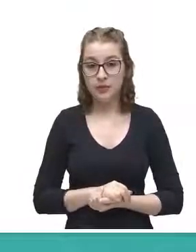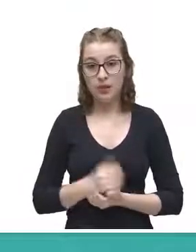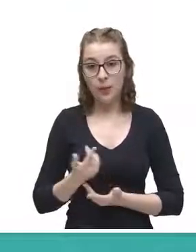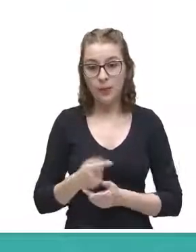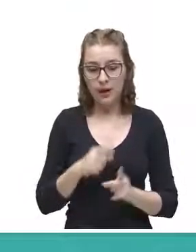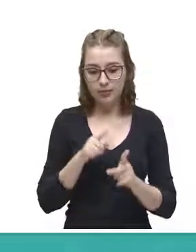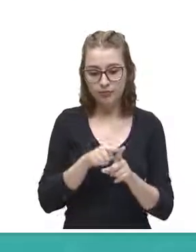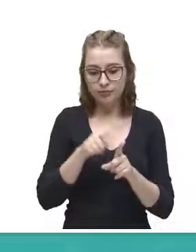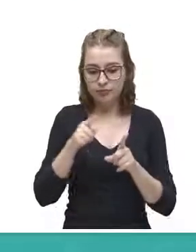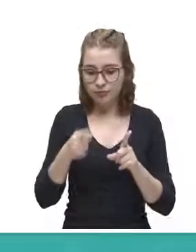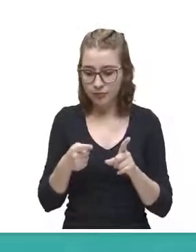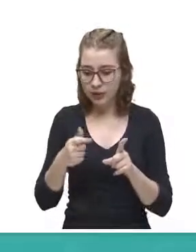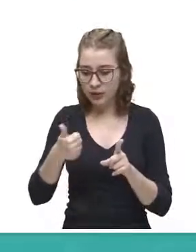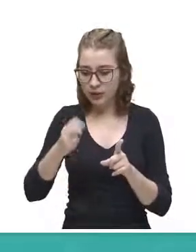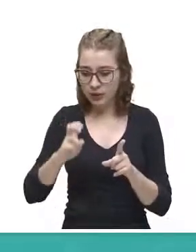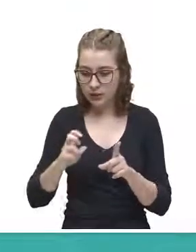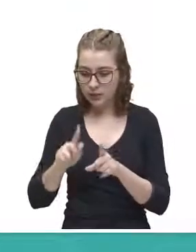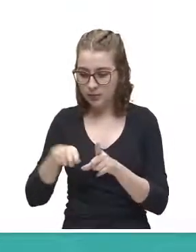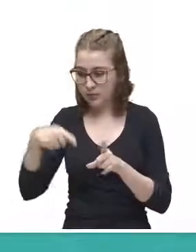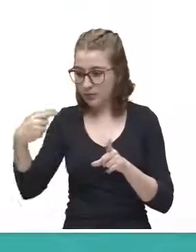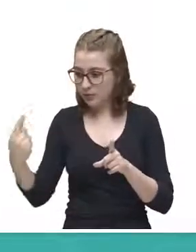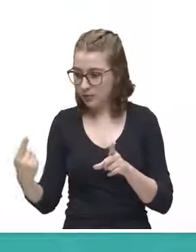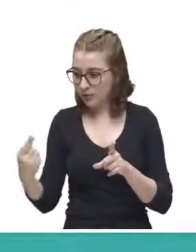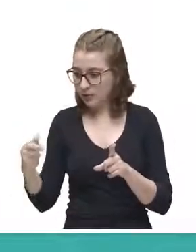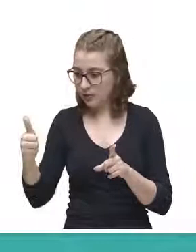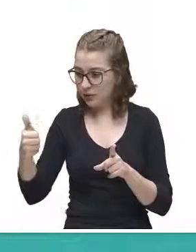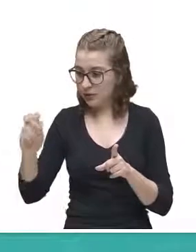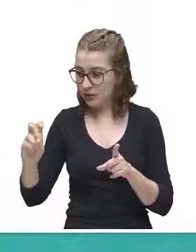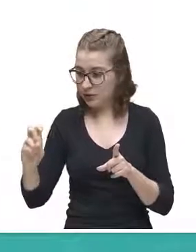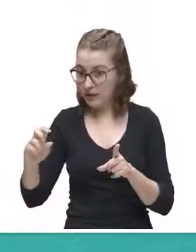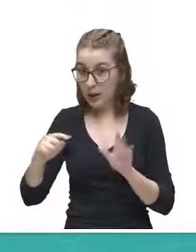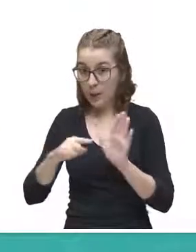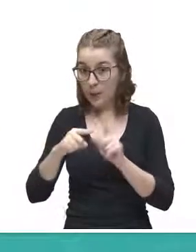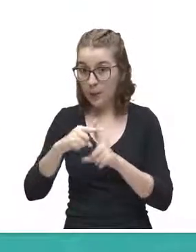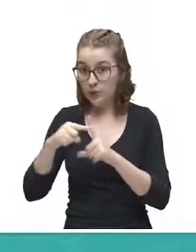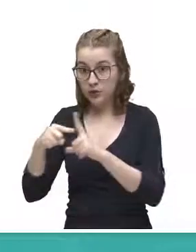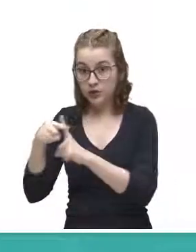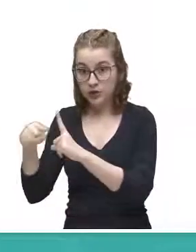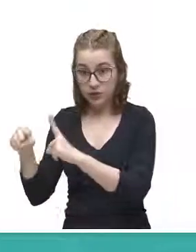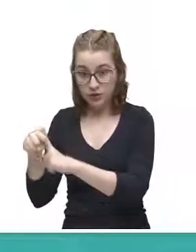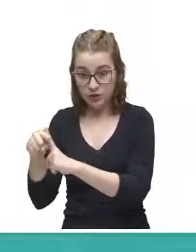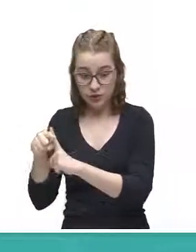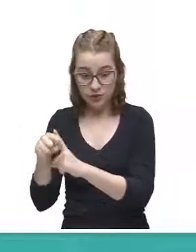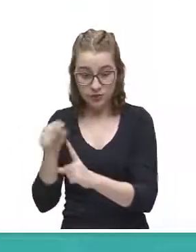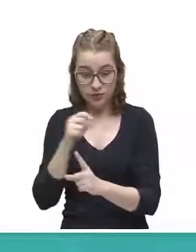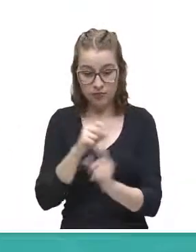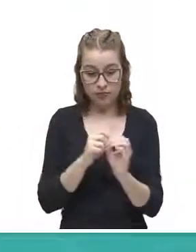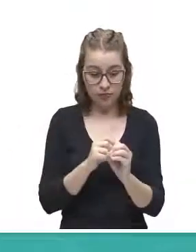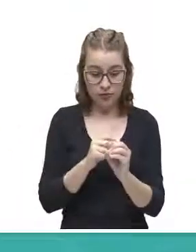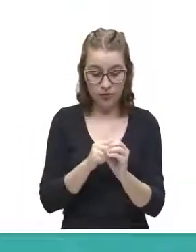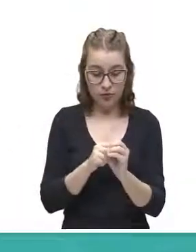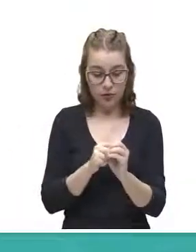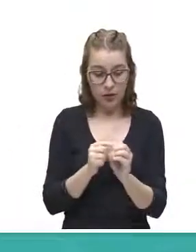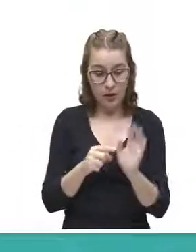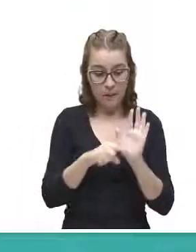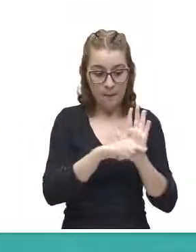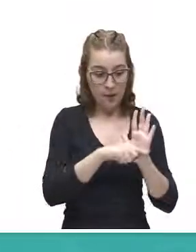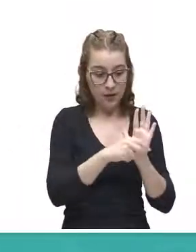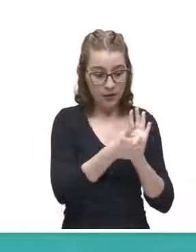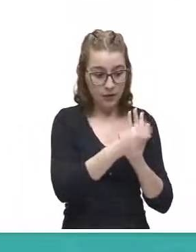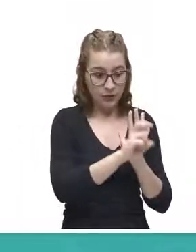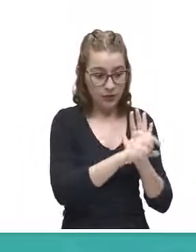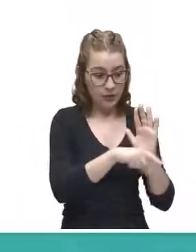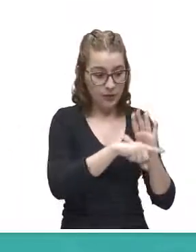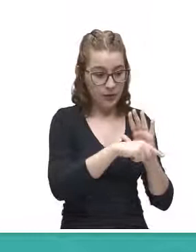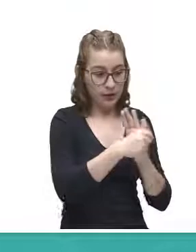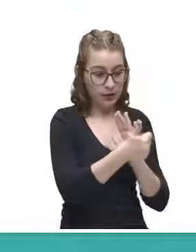graus de longitude nós temos 1 hora ou positiva, se for mais para leste, ou teremos menos 1 hora se for para